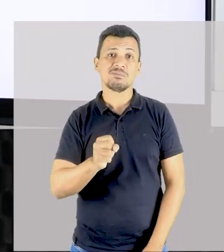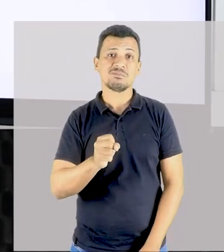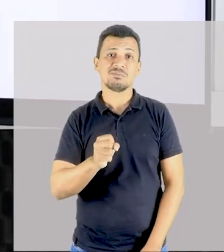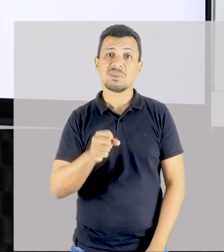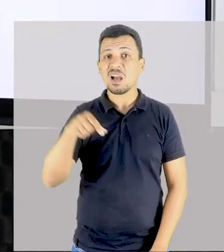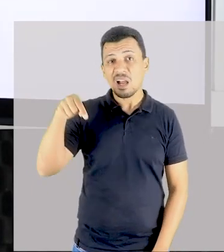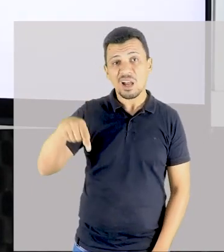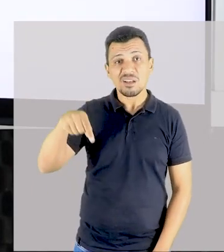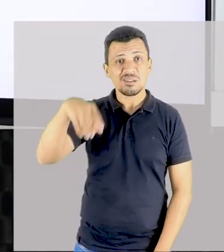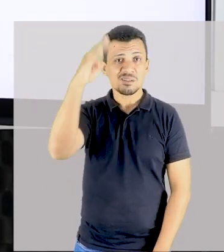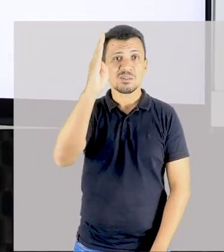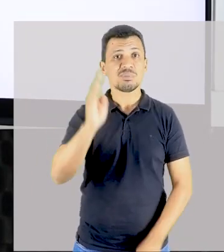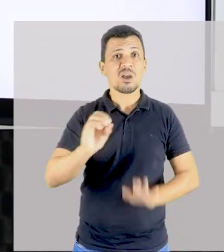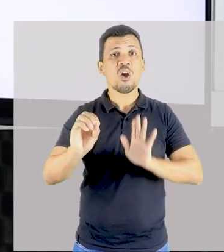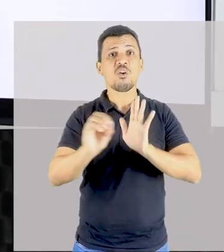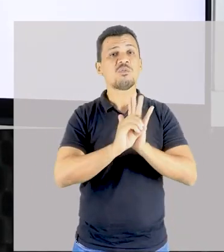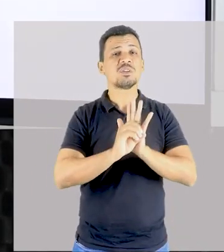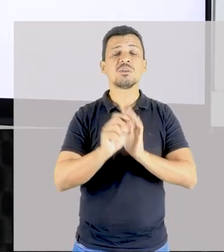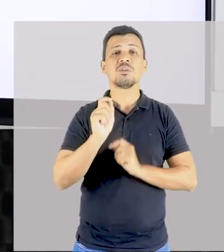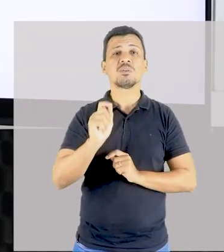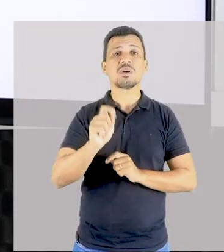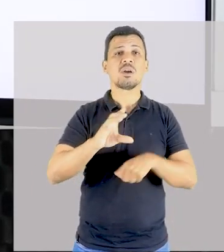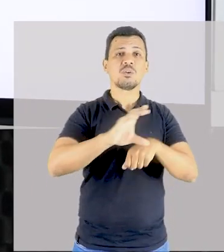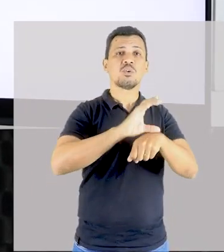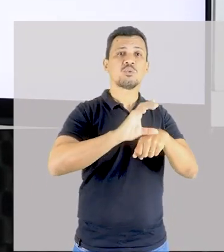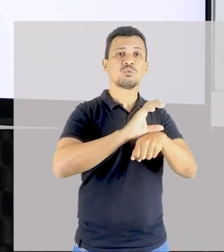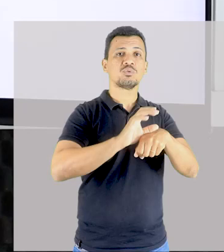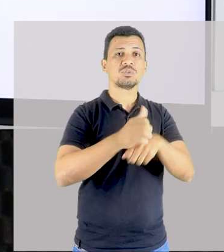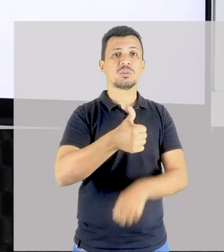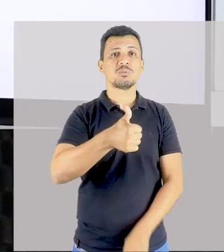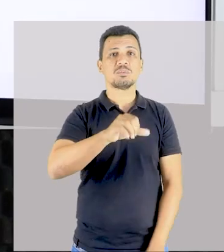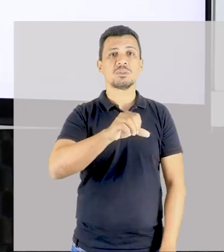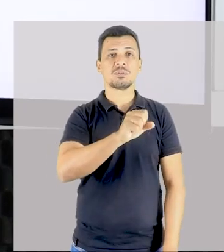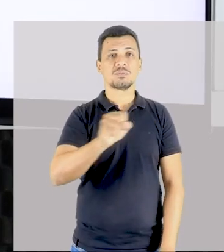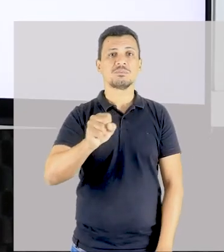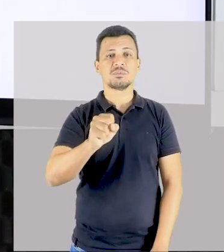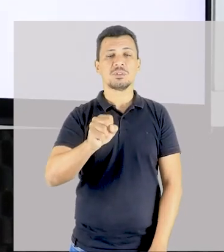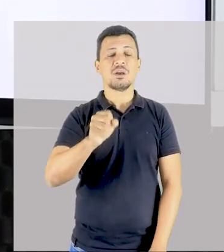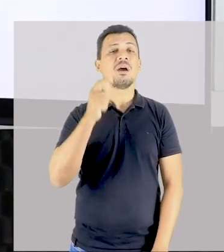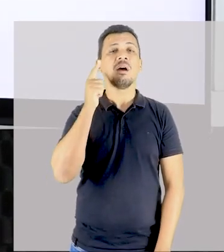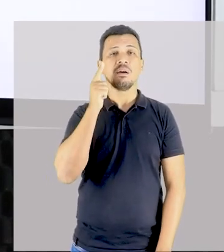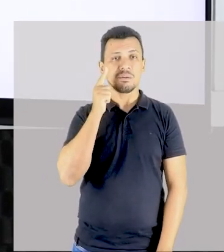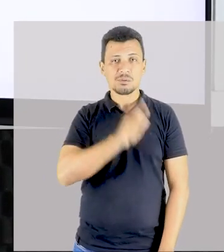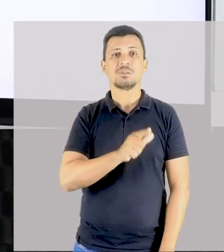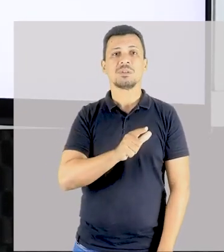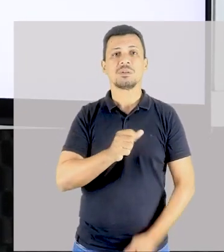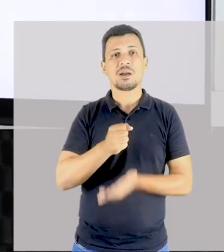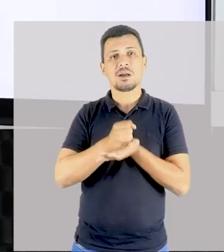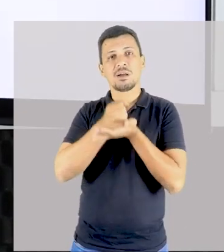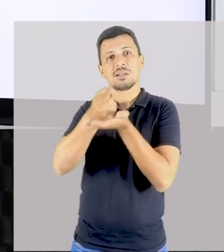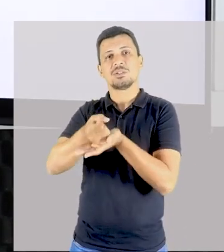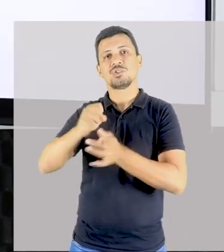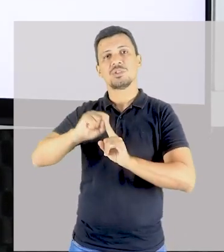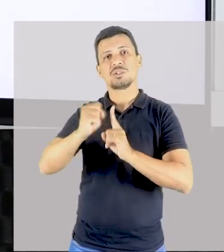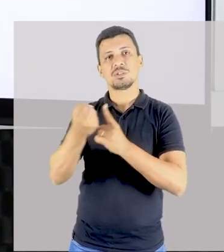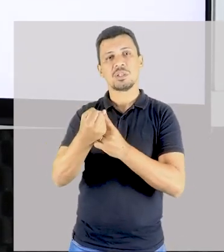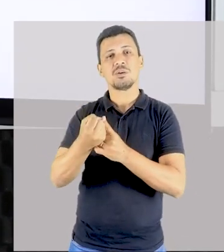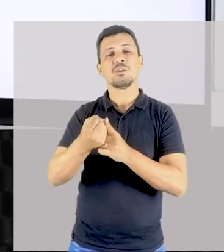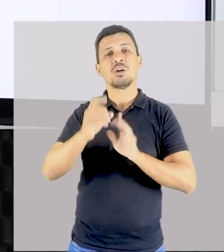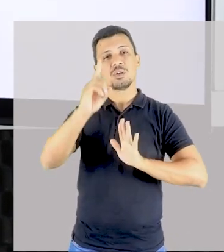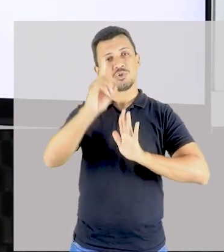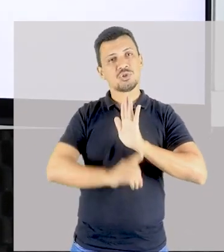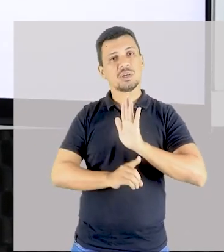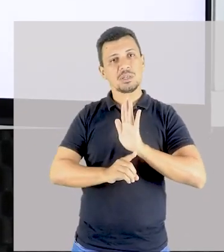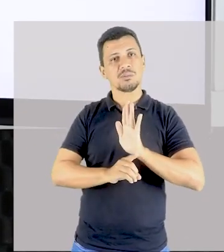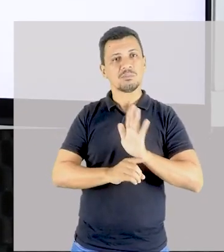Brasil oficialmente é a Constituição de 88 que passa a garantir a assistência social como um direito constitucional